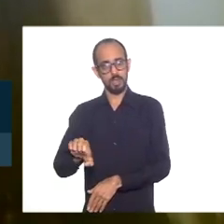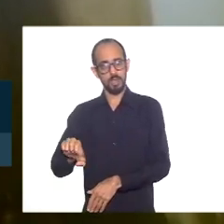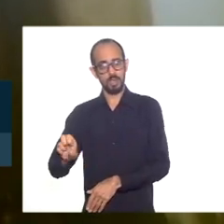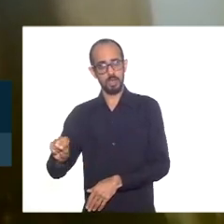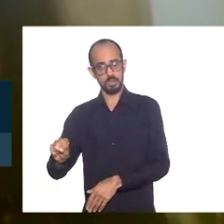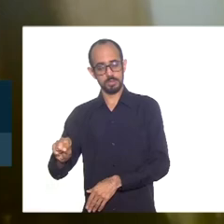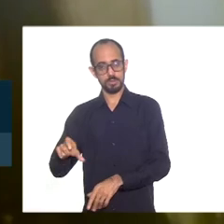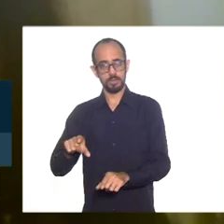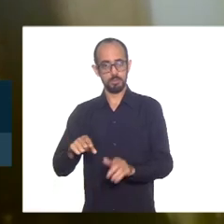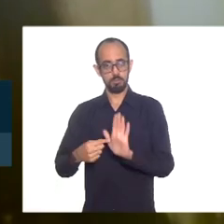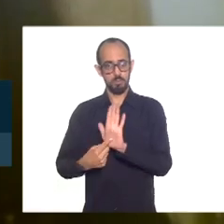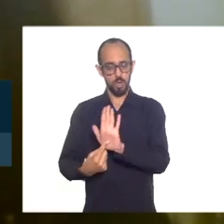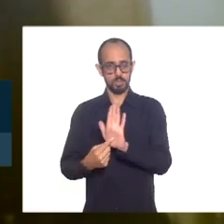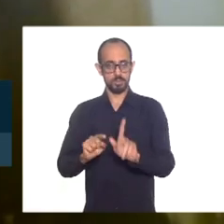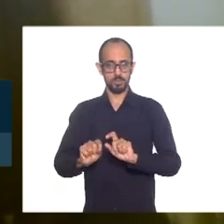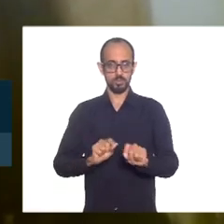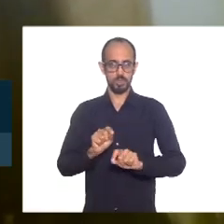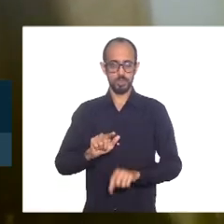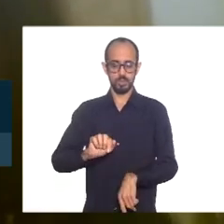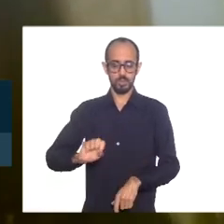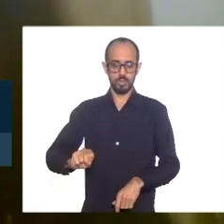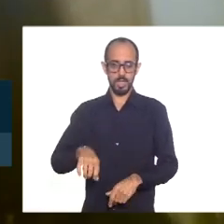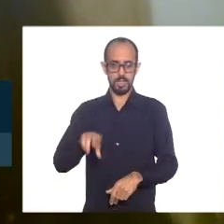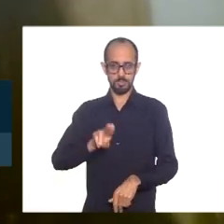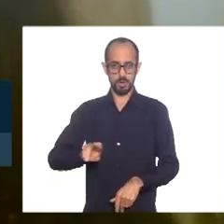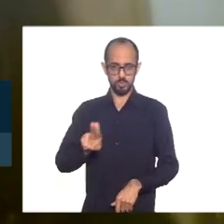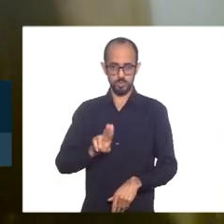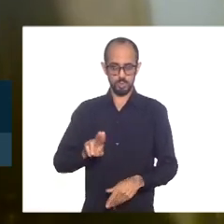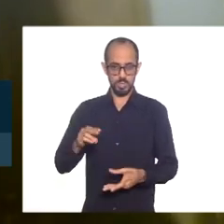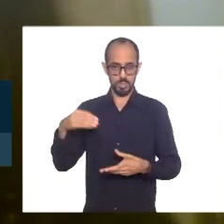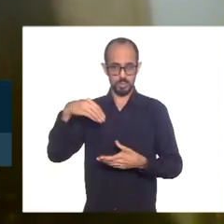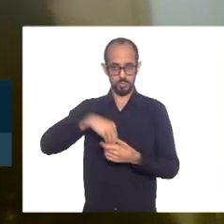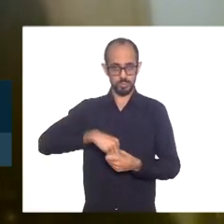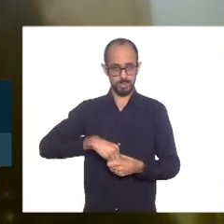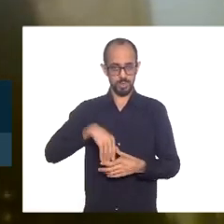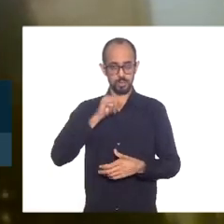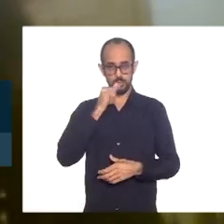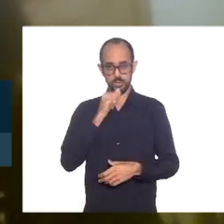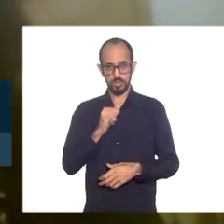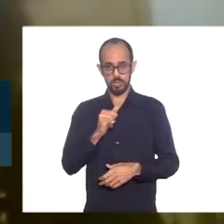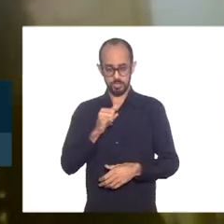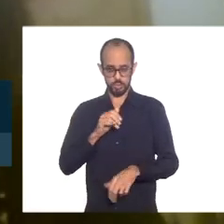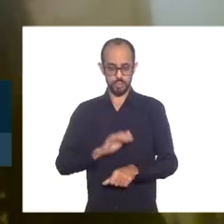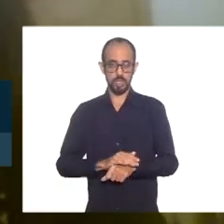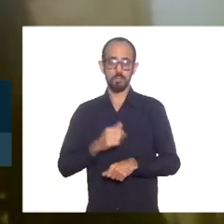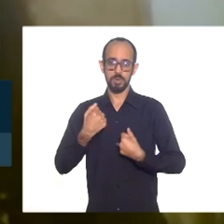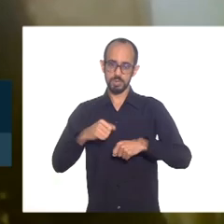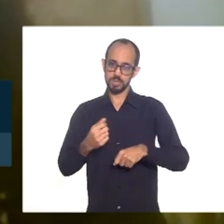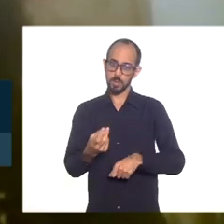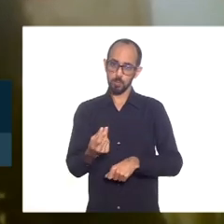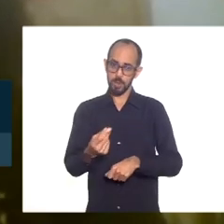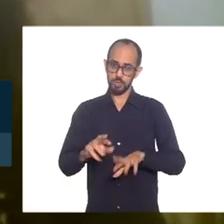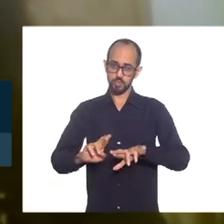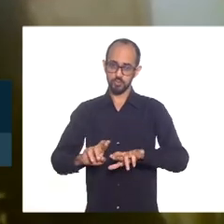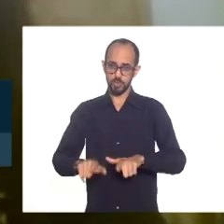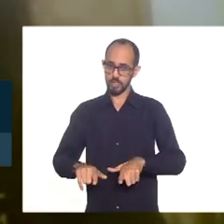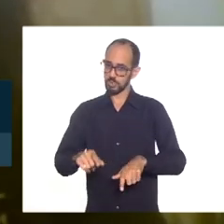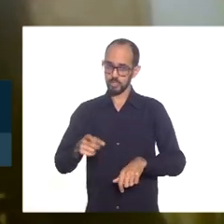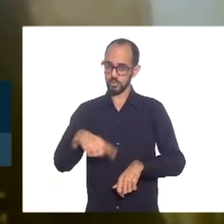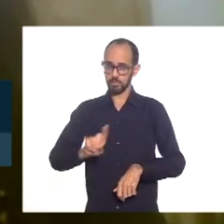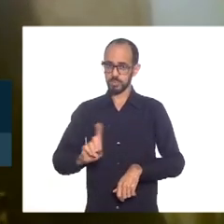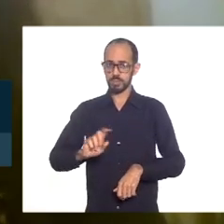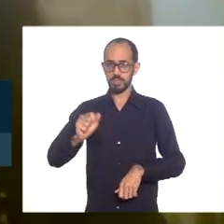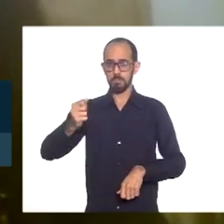vamos dizer assim, que o gás para consumo térmico ele precisa ter um preço que não precisa ser tão